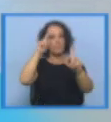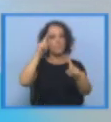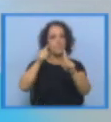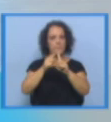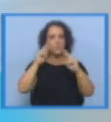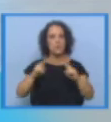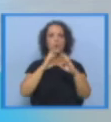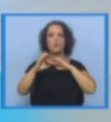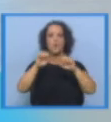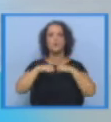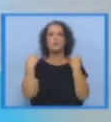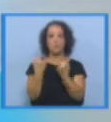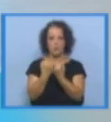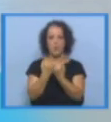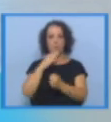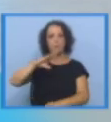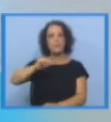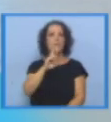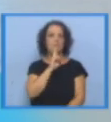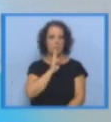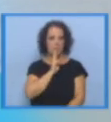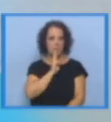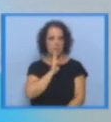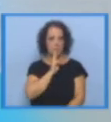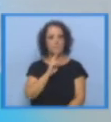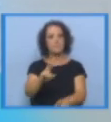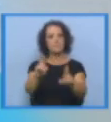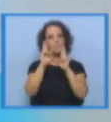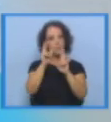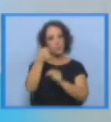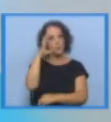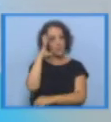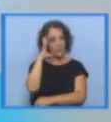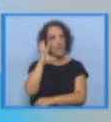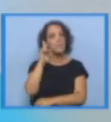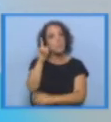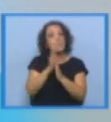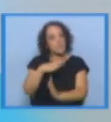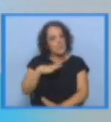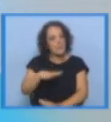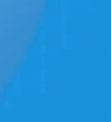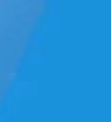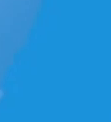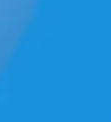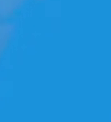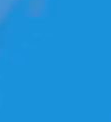de comunicação social que decorrem em Fátima. Votos de uma ótima tarde e até amanhã, se Deus quiser.